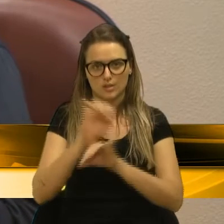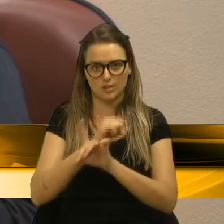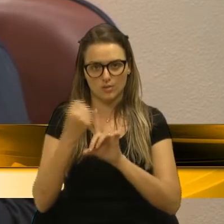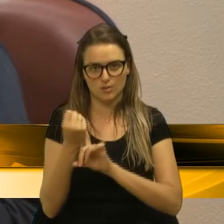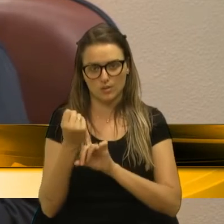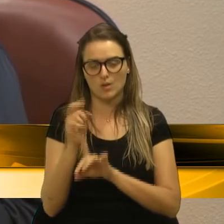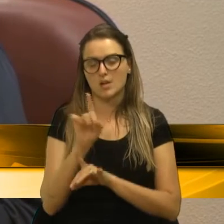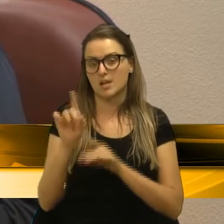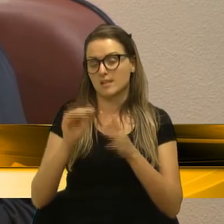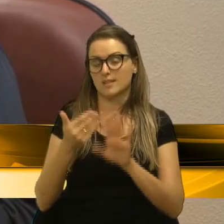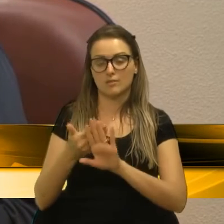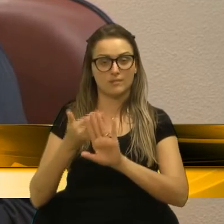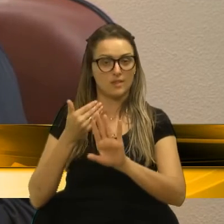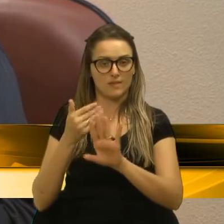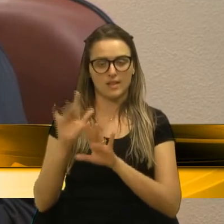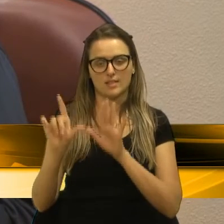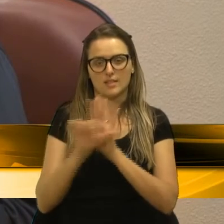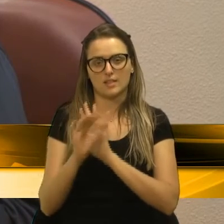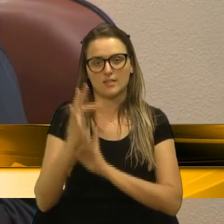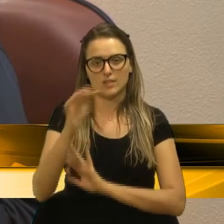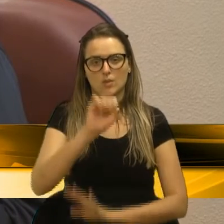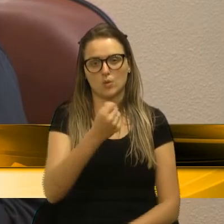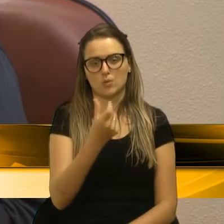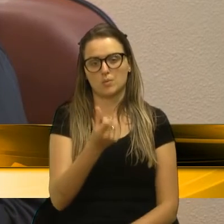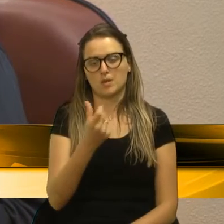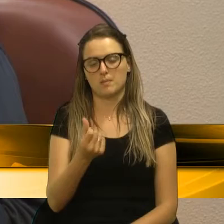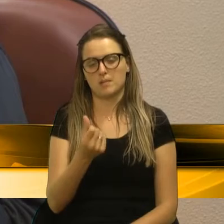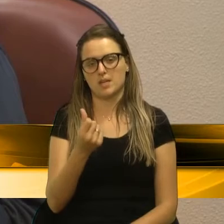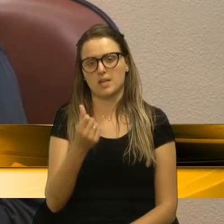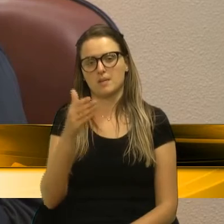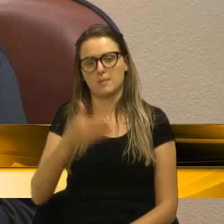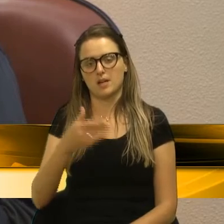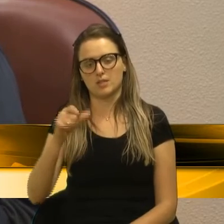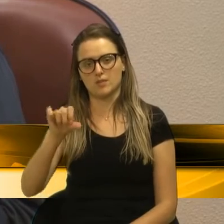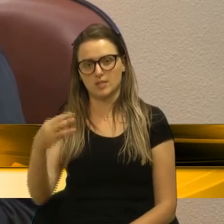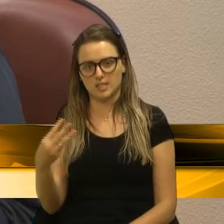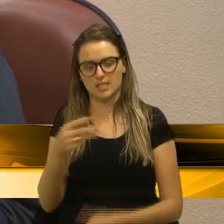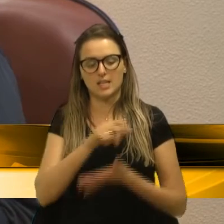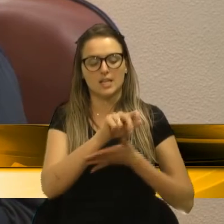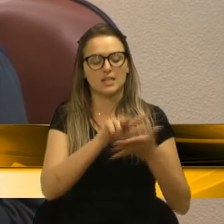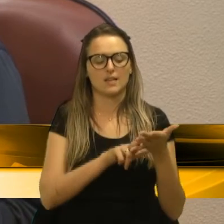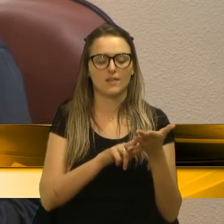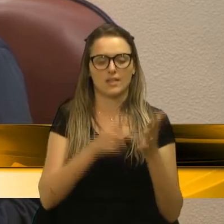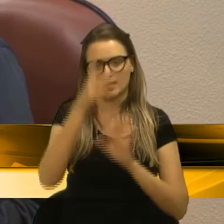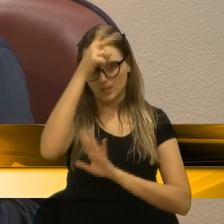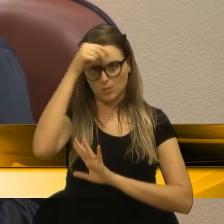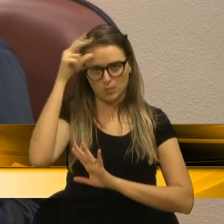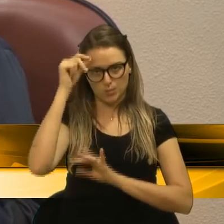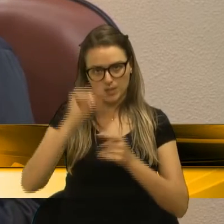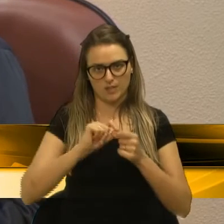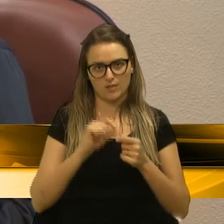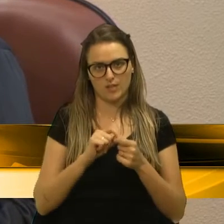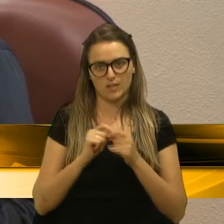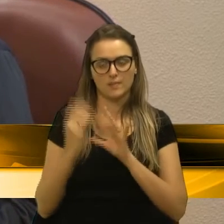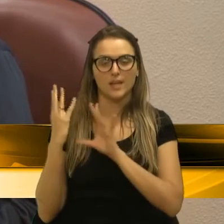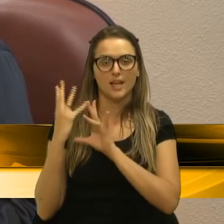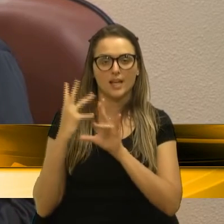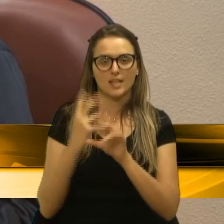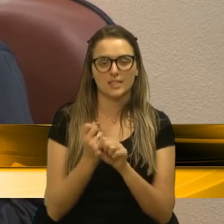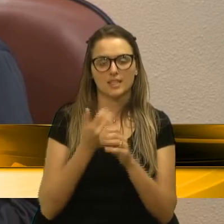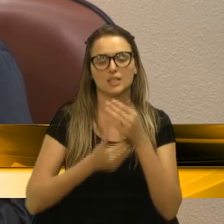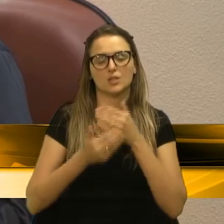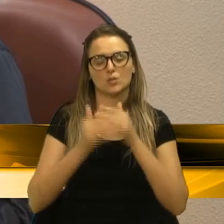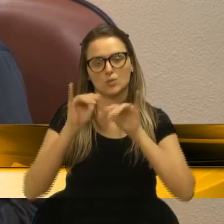não afasta a incidência da Lei Federal 866/93 no regulamento do chamamento público analisado. Resgata da informação que,